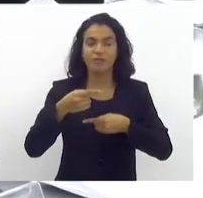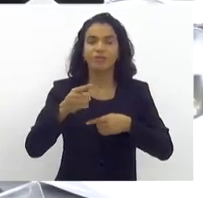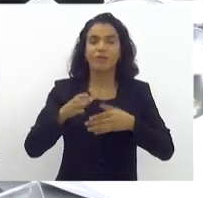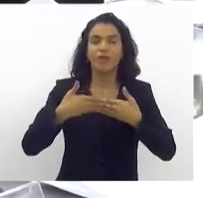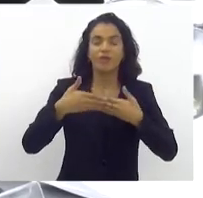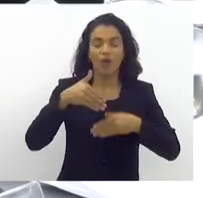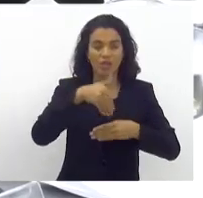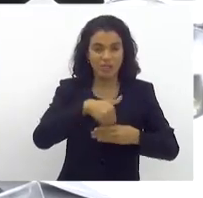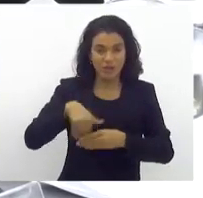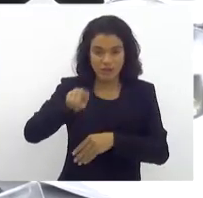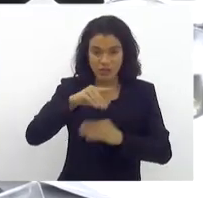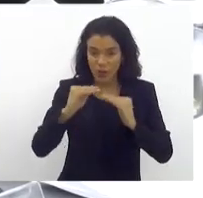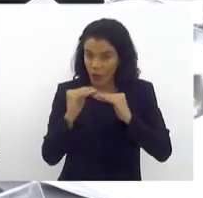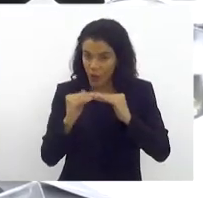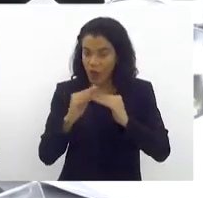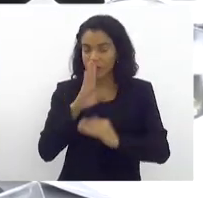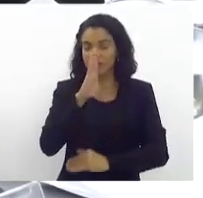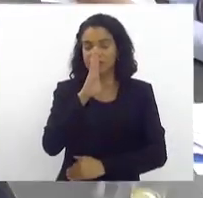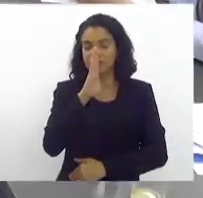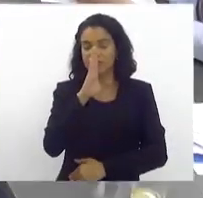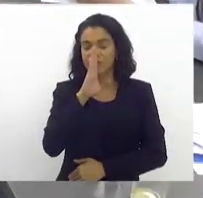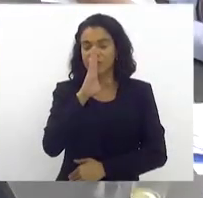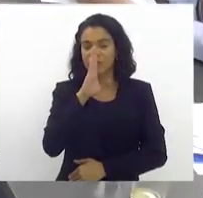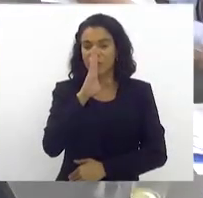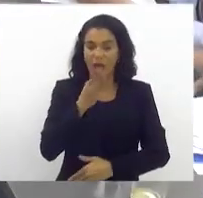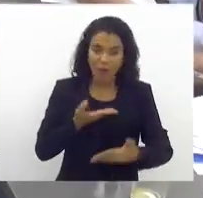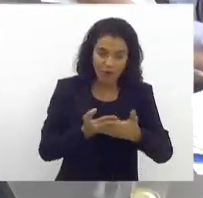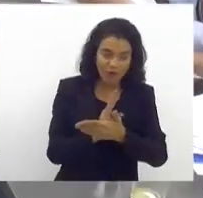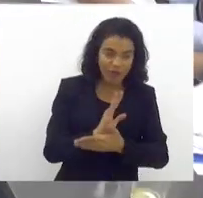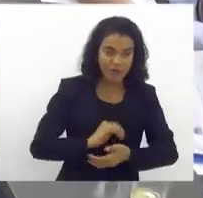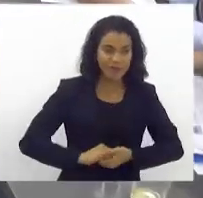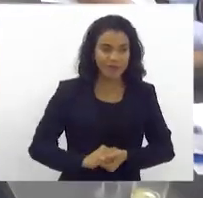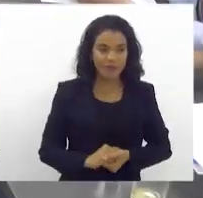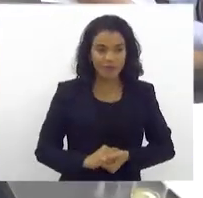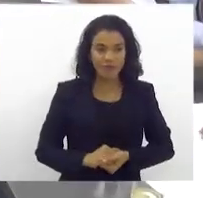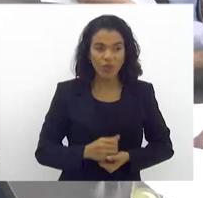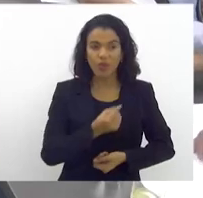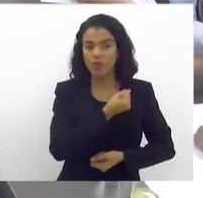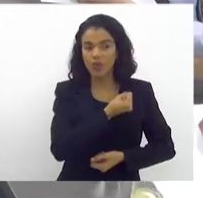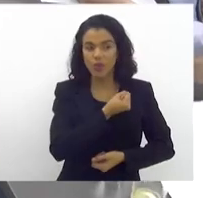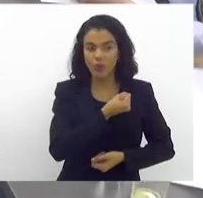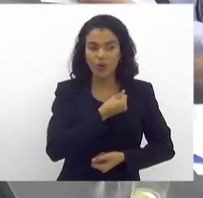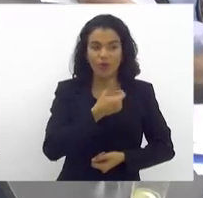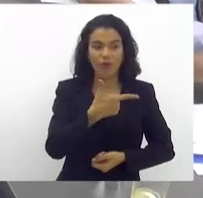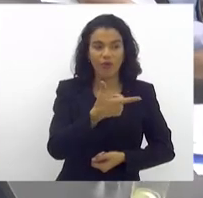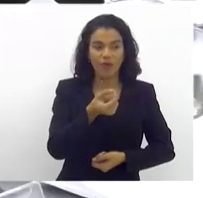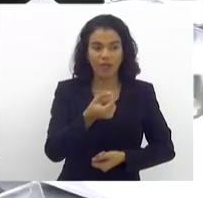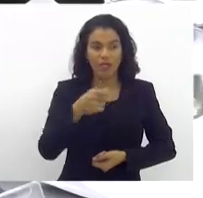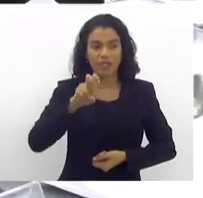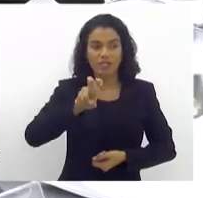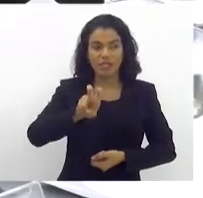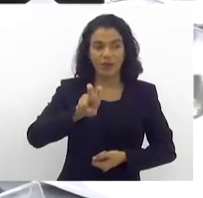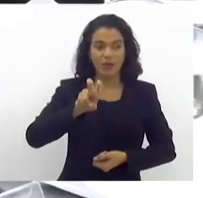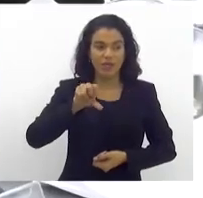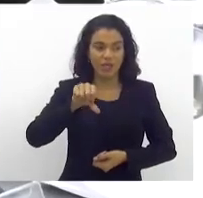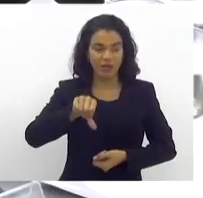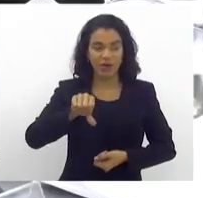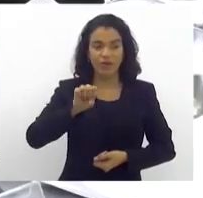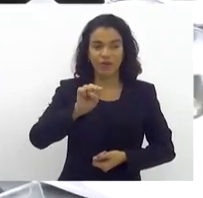discussão, em votação, os senhores que aprovam, permaneçam como estão, aprovado. Passemos ao 20 da pauta, é o PL